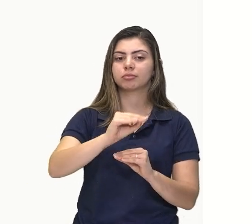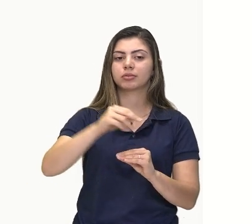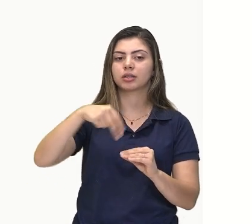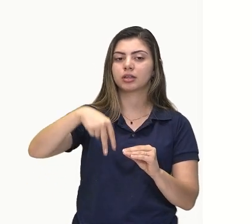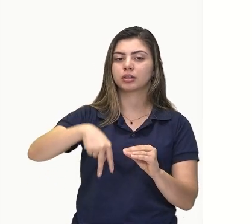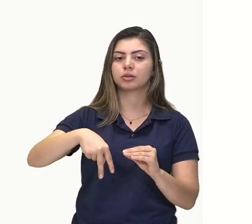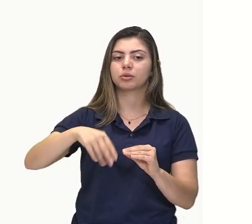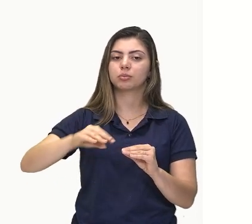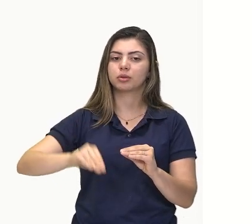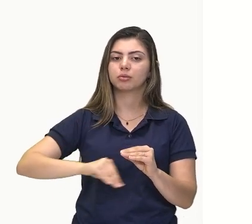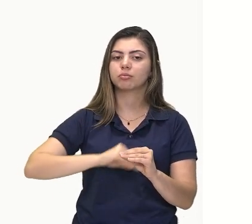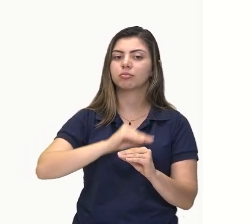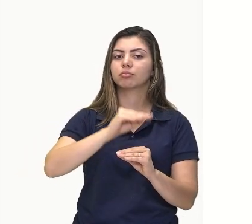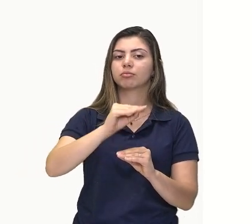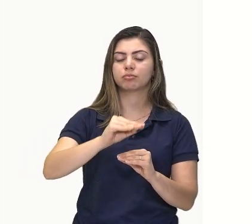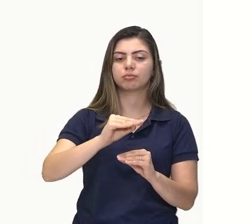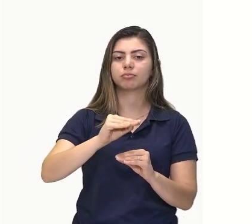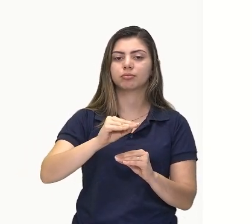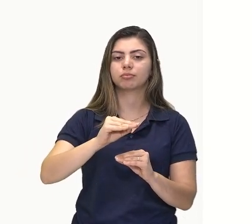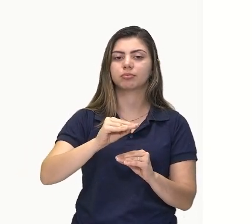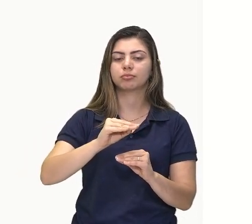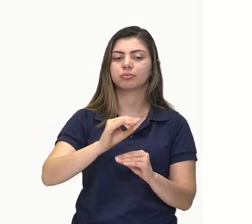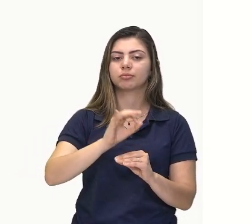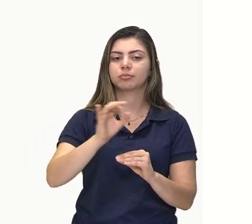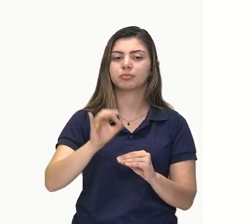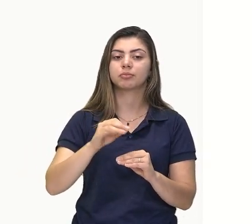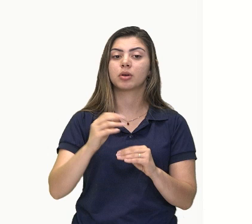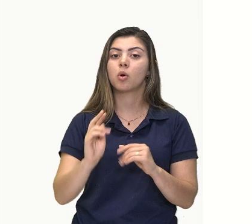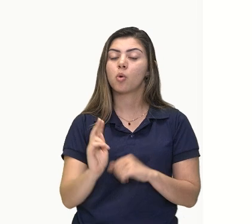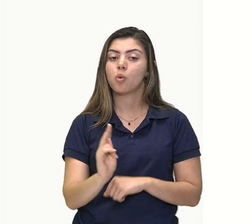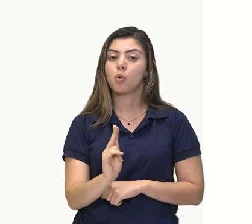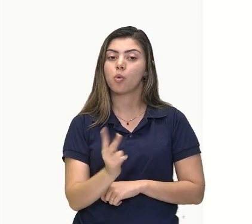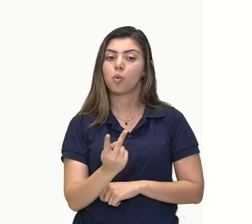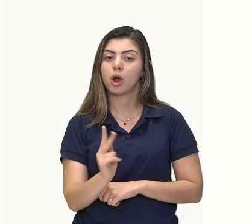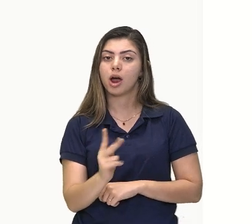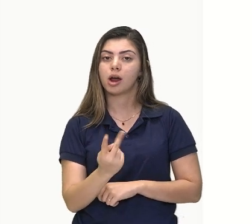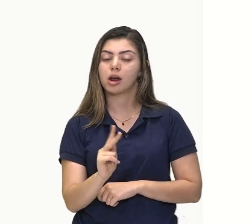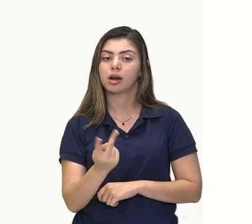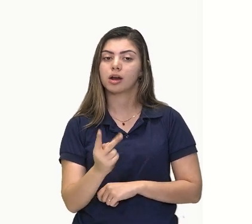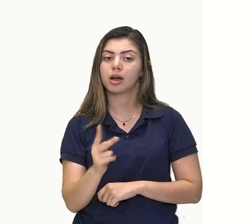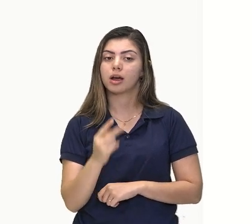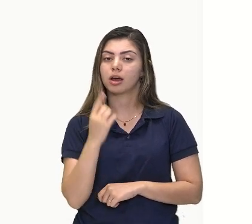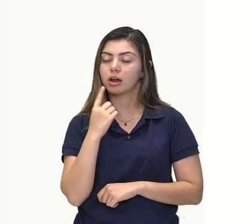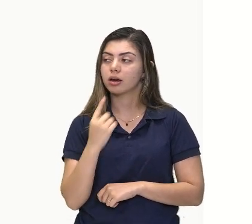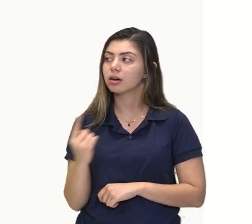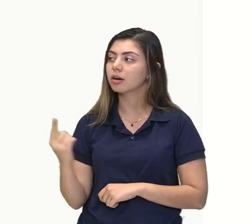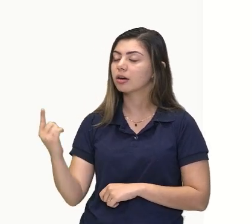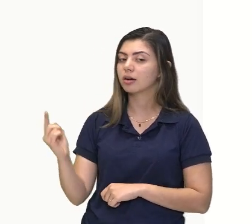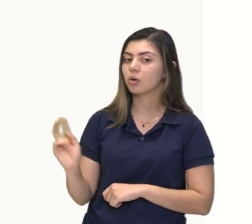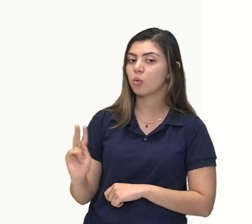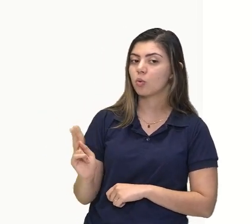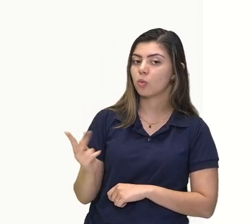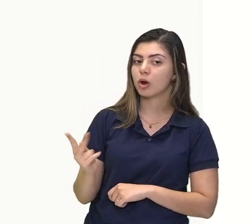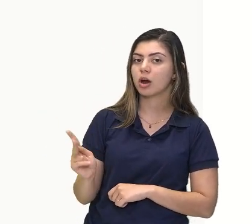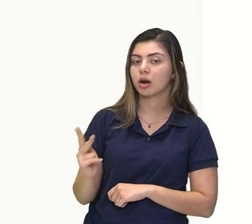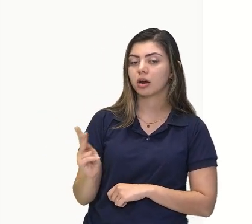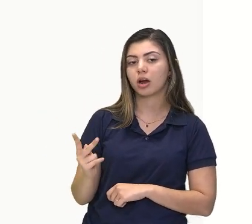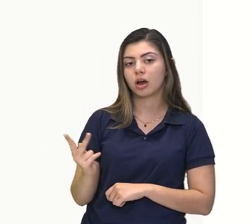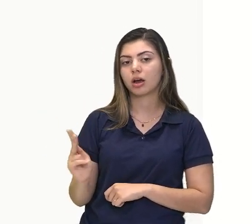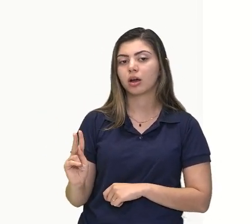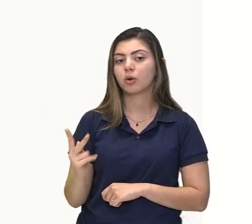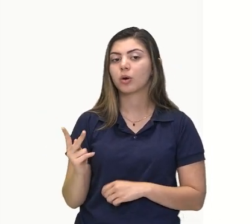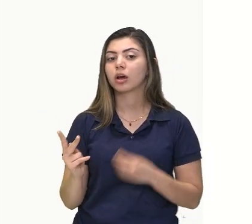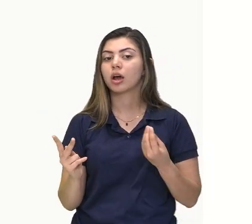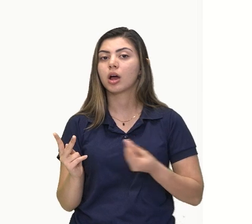vai descer aqui e o hidrogênio aqui do lado, pode ser do outro lado, professor? Pode também,